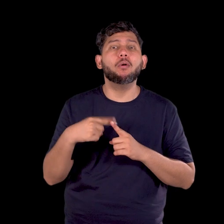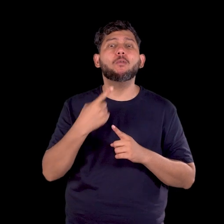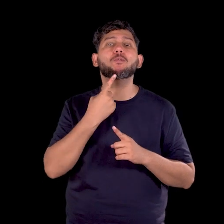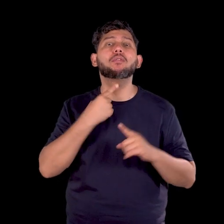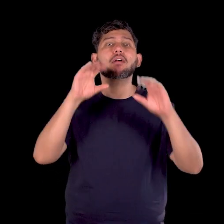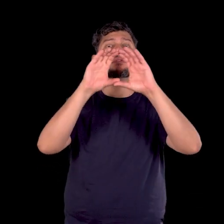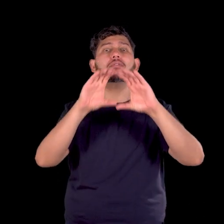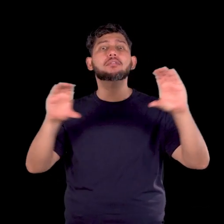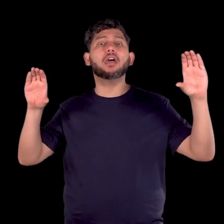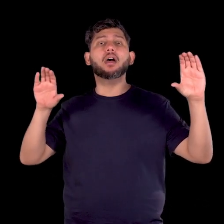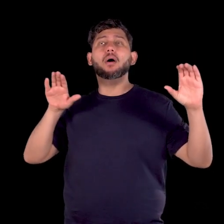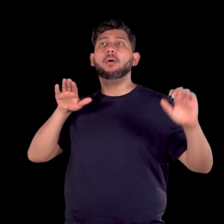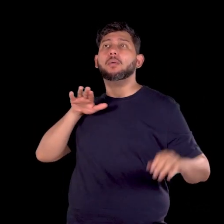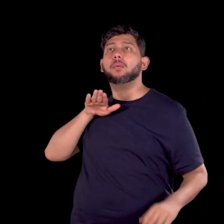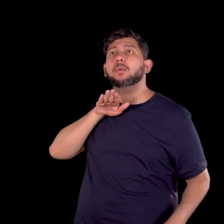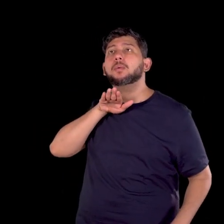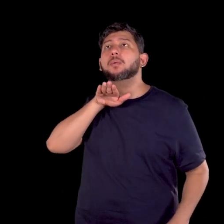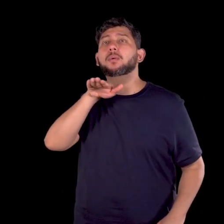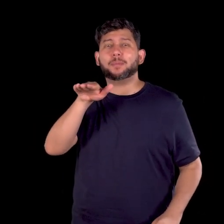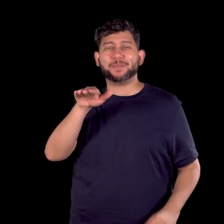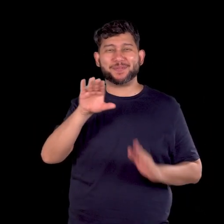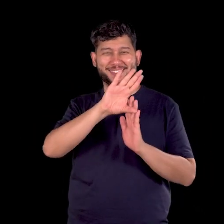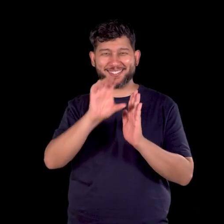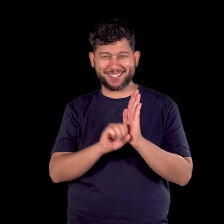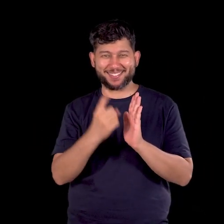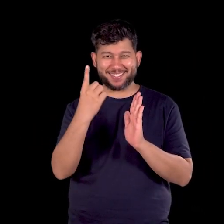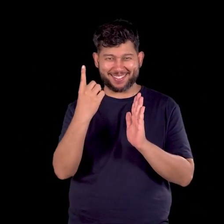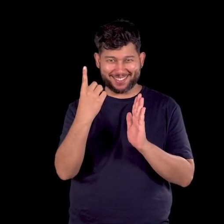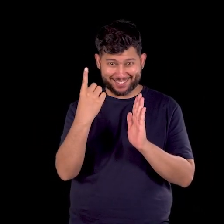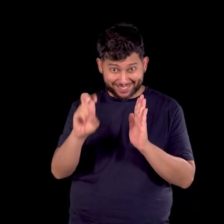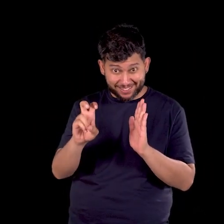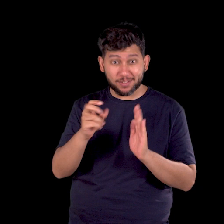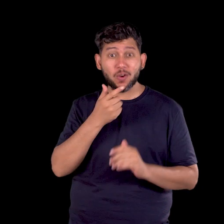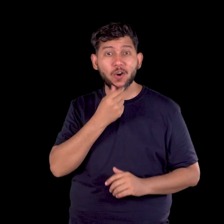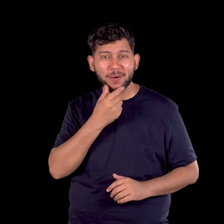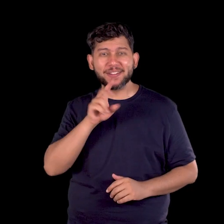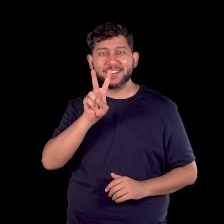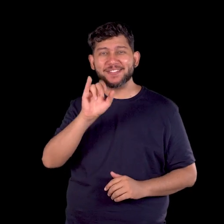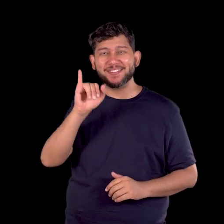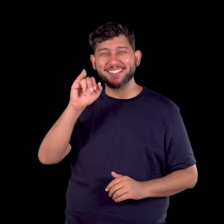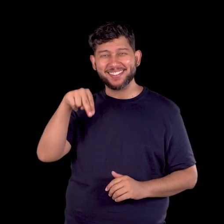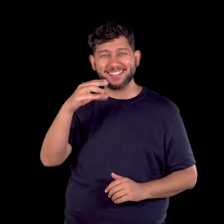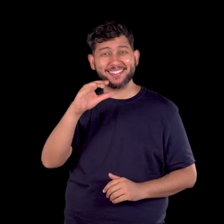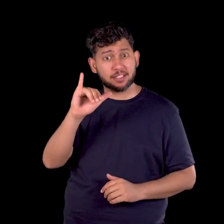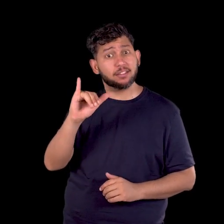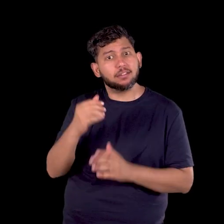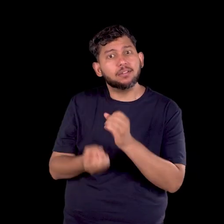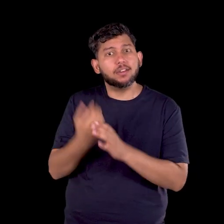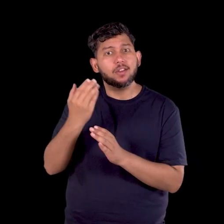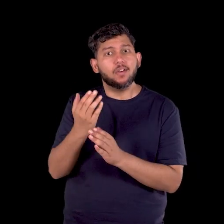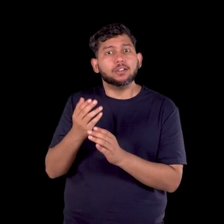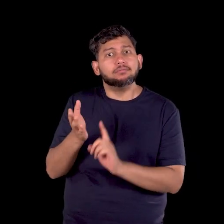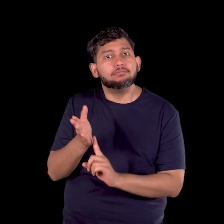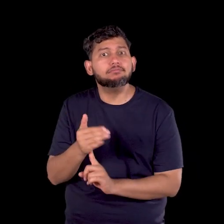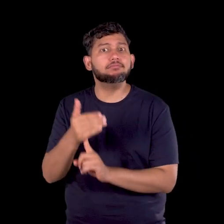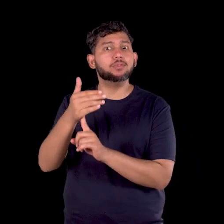se alçar voos pelos céus. No século XV, o genial Leonardo da Vinci projetou diversas máquinas